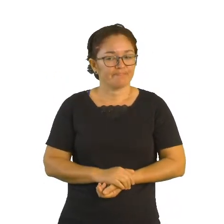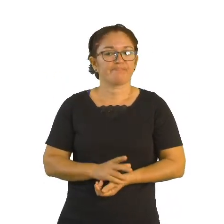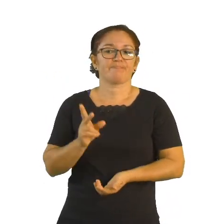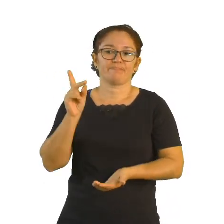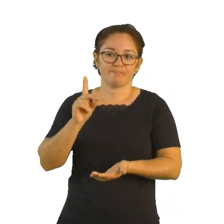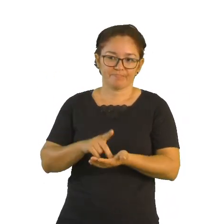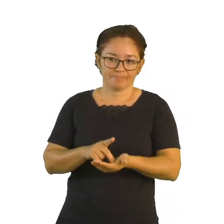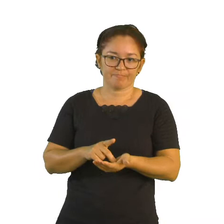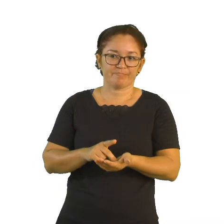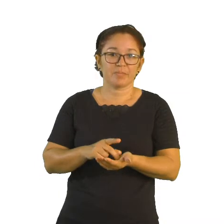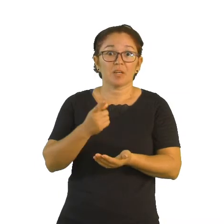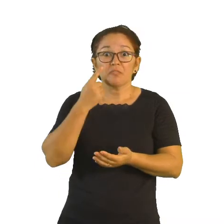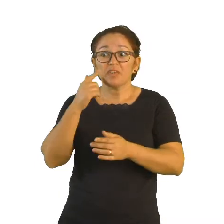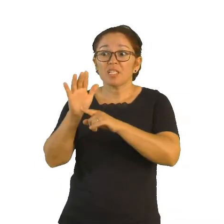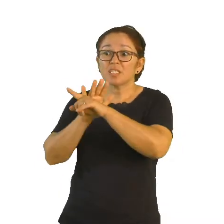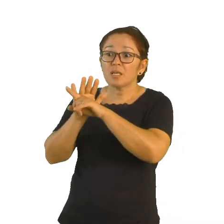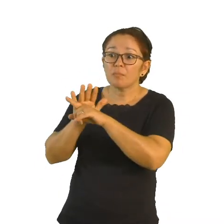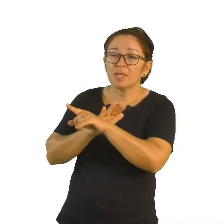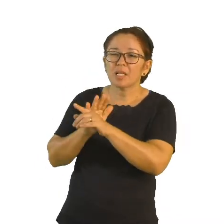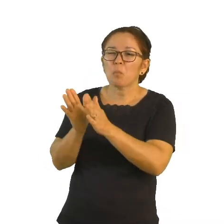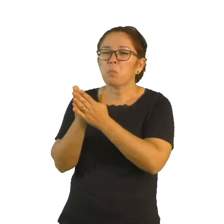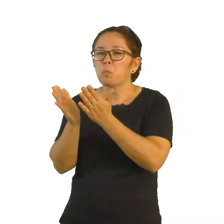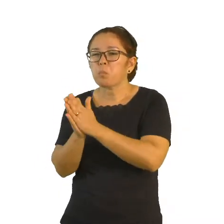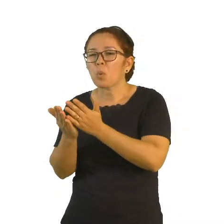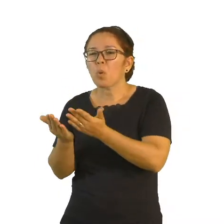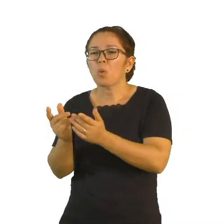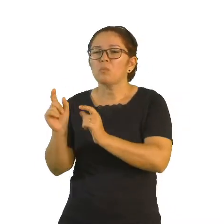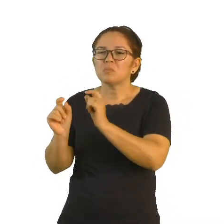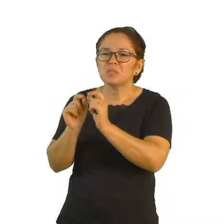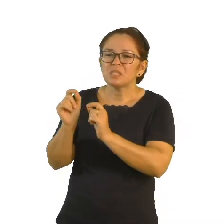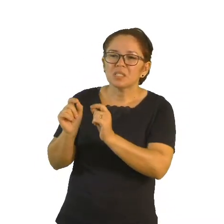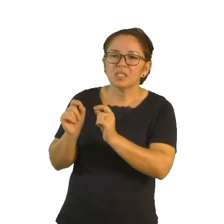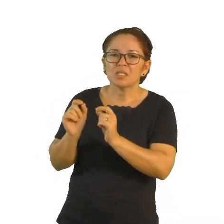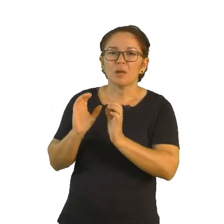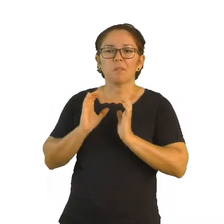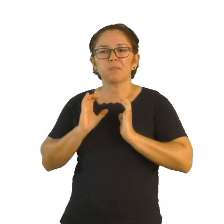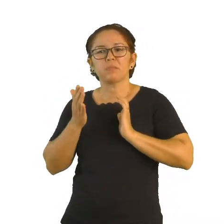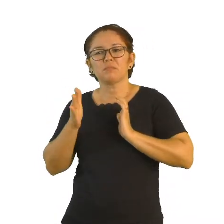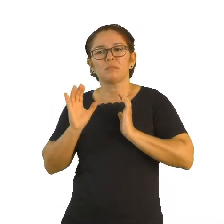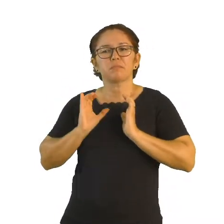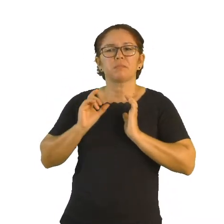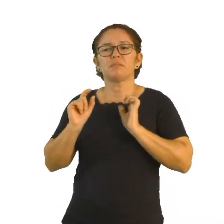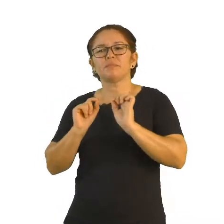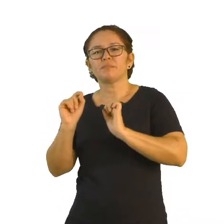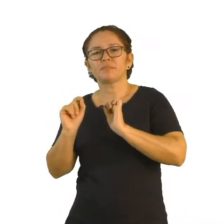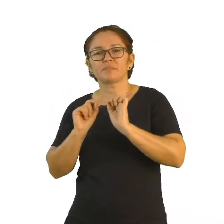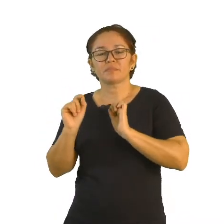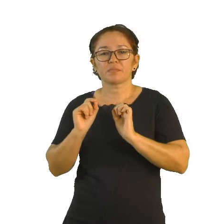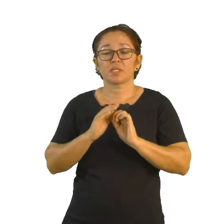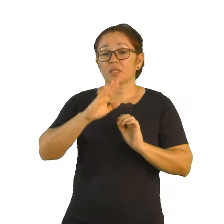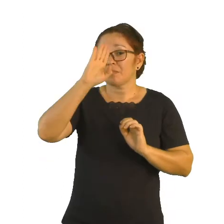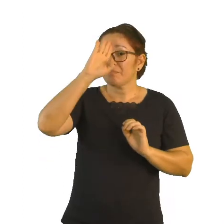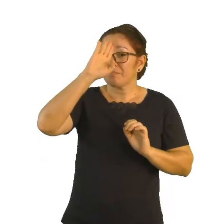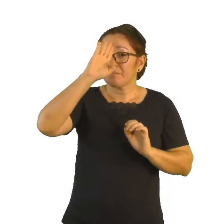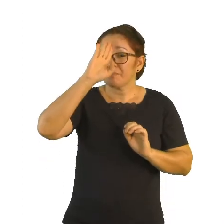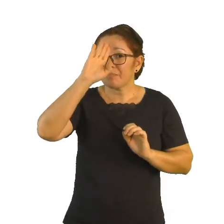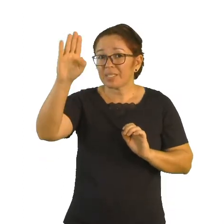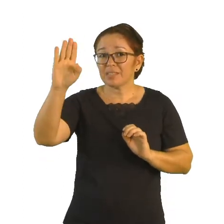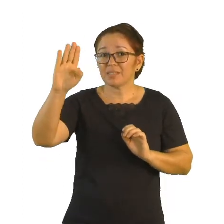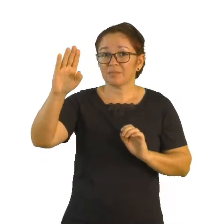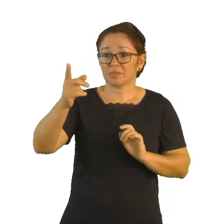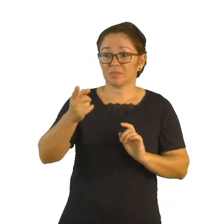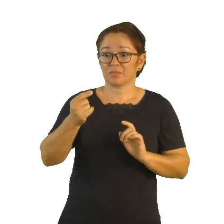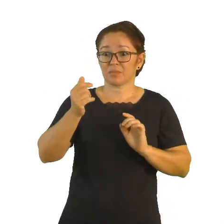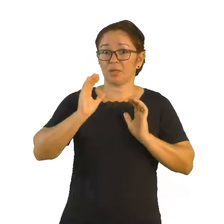menores médias. Os homens brancos como maiores detentores de renda, seguido das mulheres